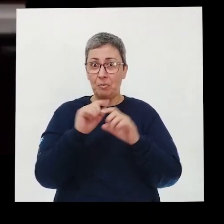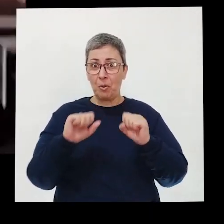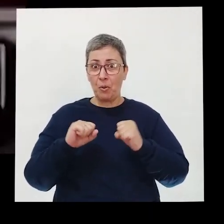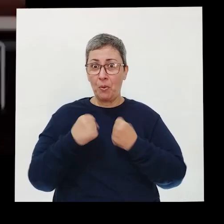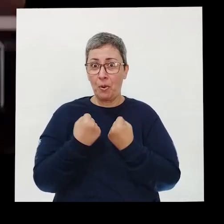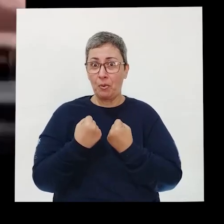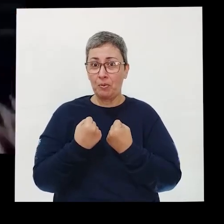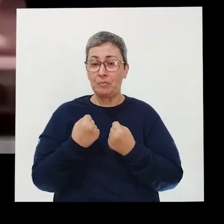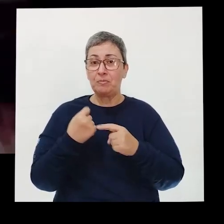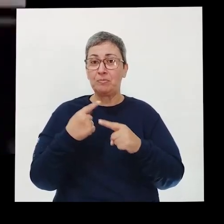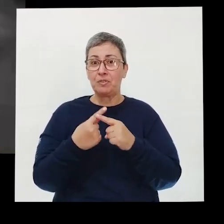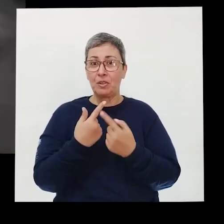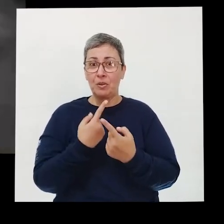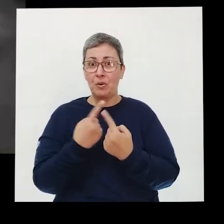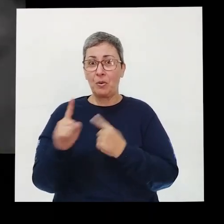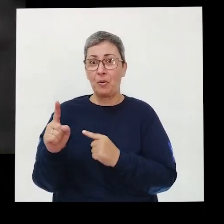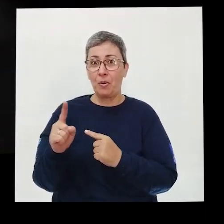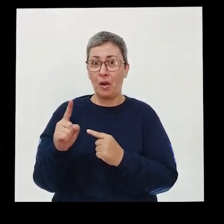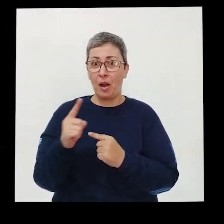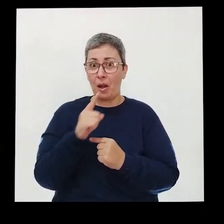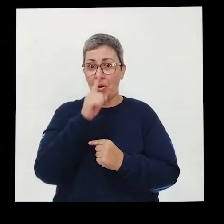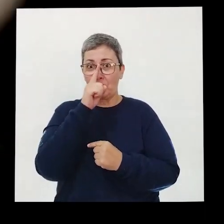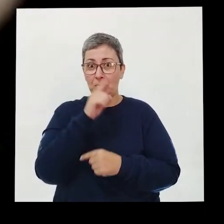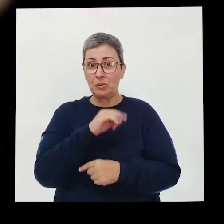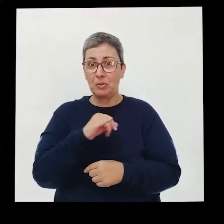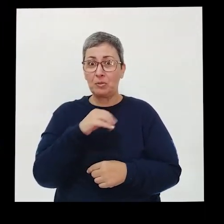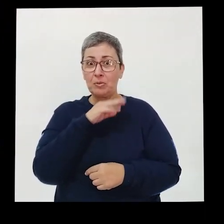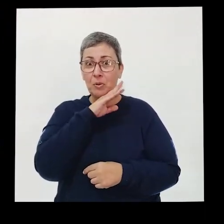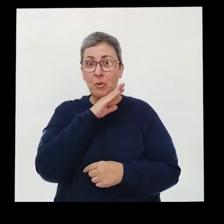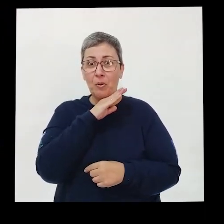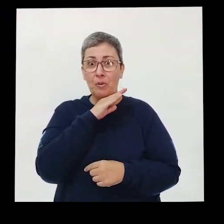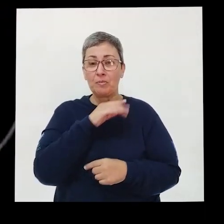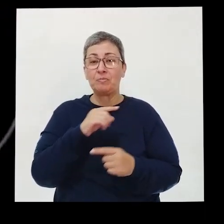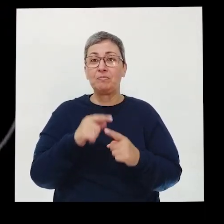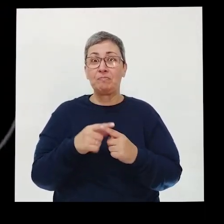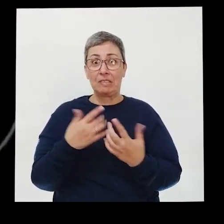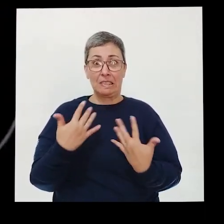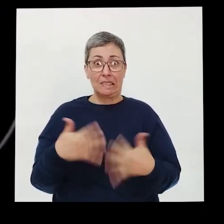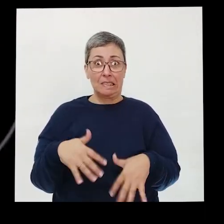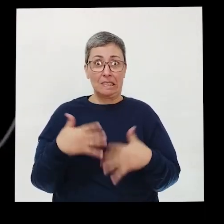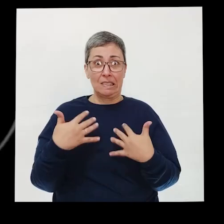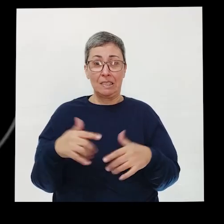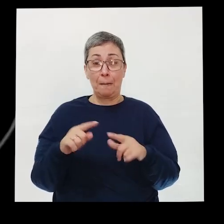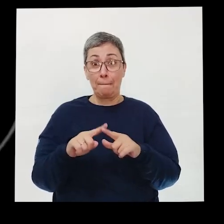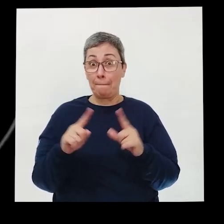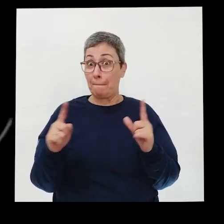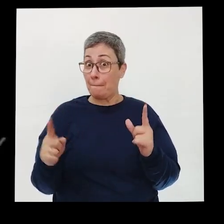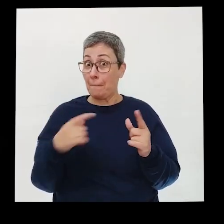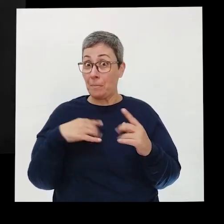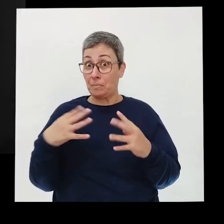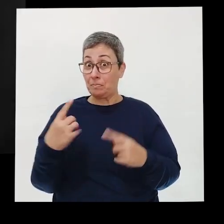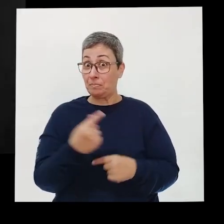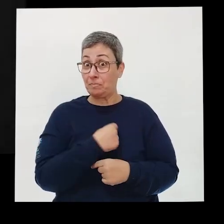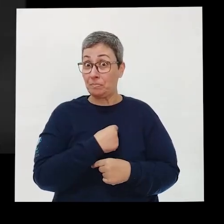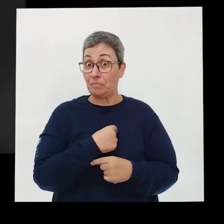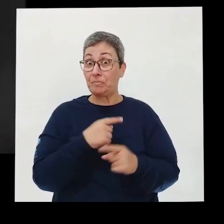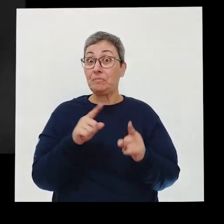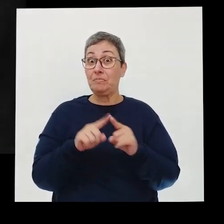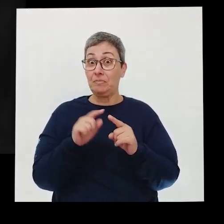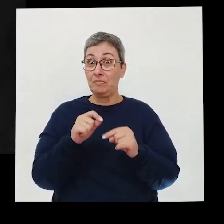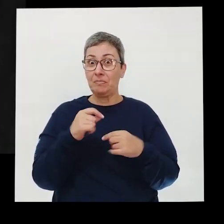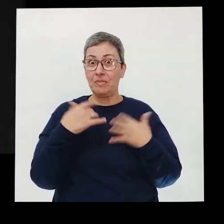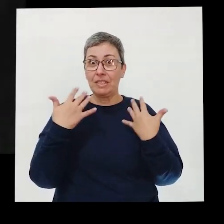defesa contra potenciais ameaças. Eita. Porém, para muitos de nós,